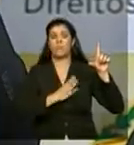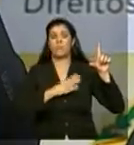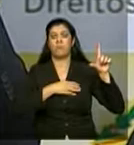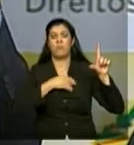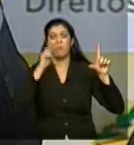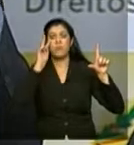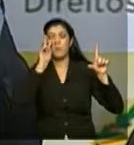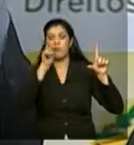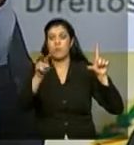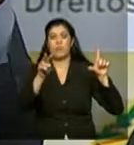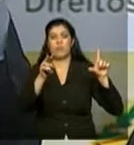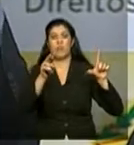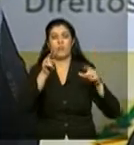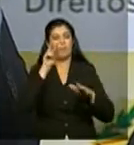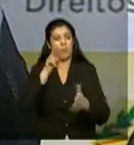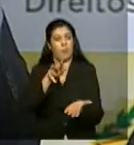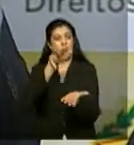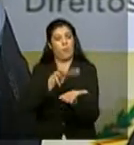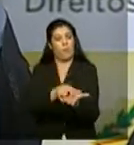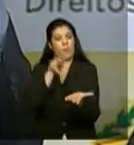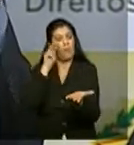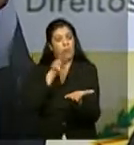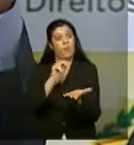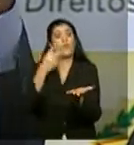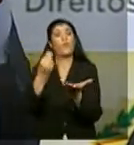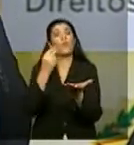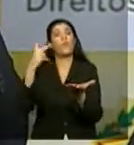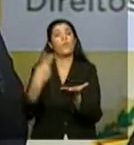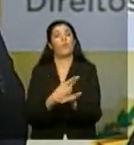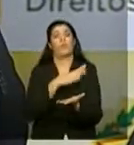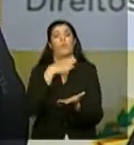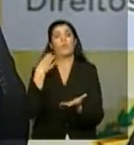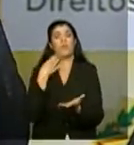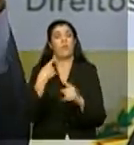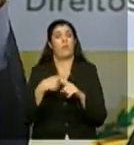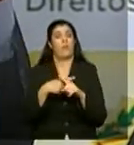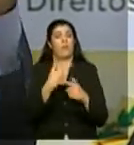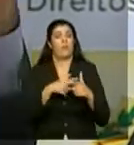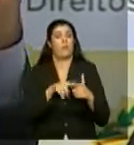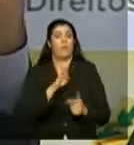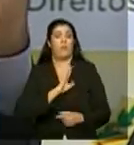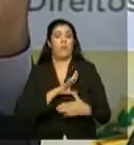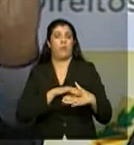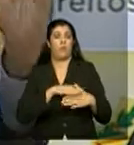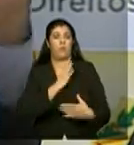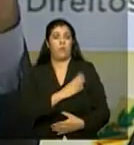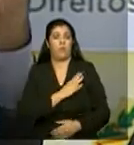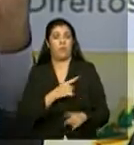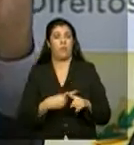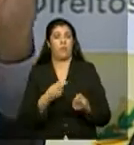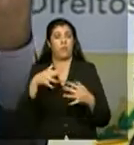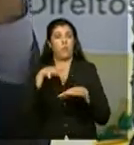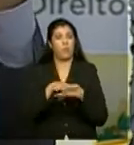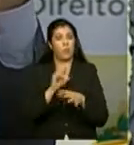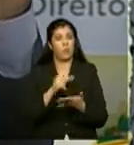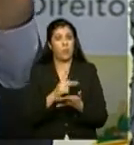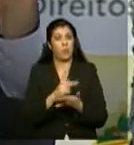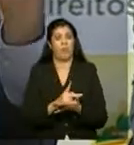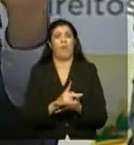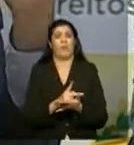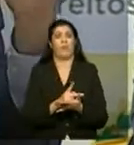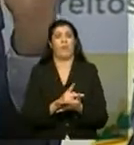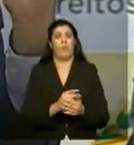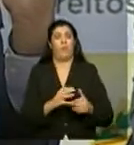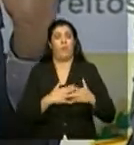e depois berti e morreu na condição de um infarto do miocárdio pouco inclusive limpando o infarto tem